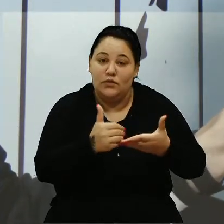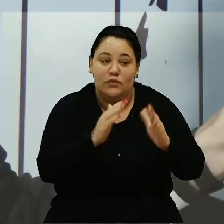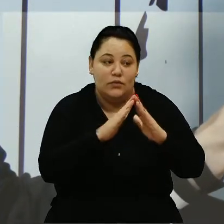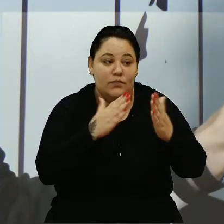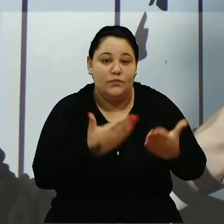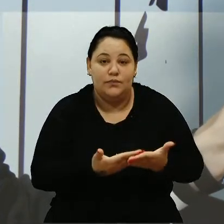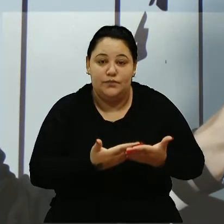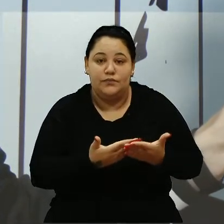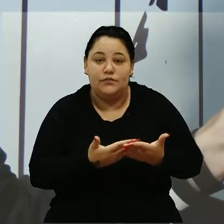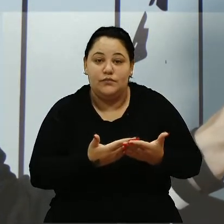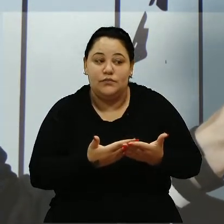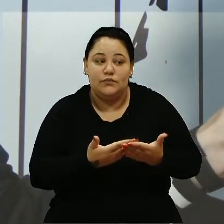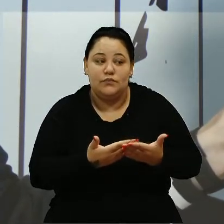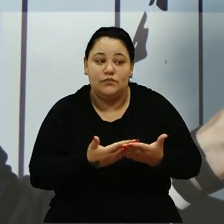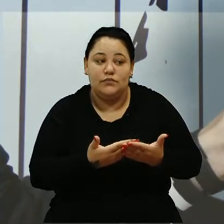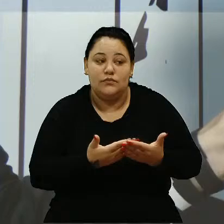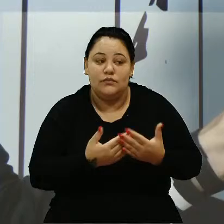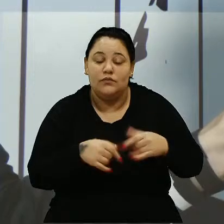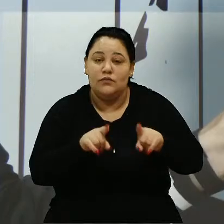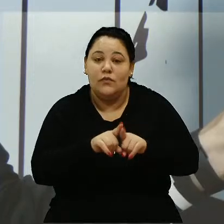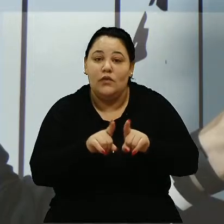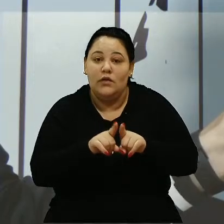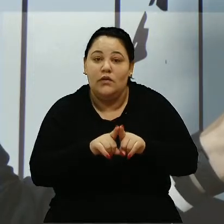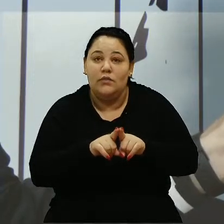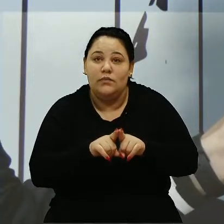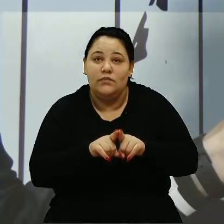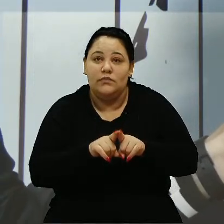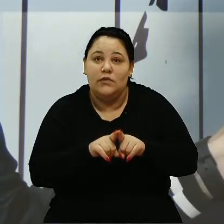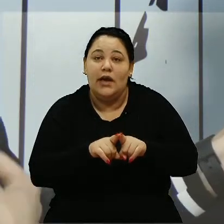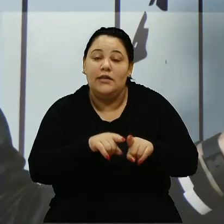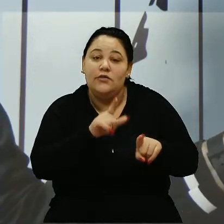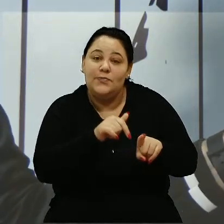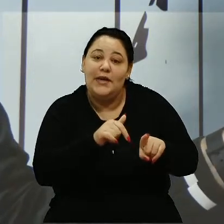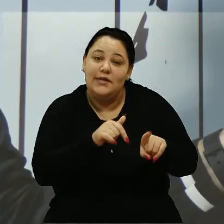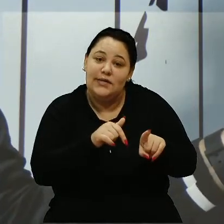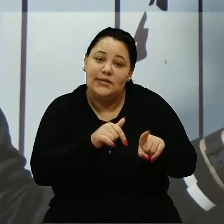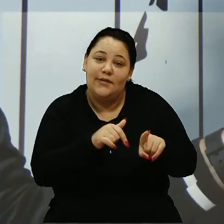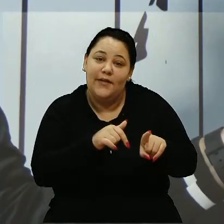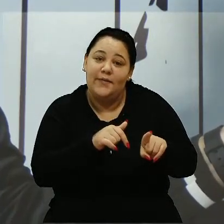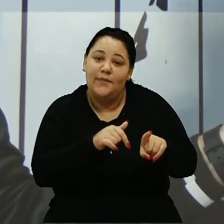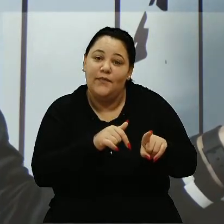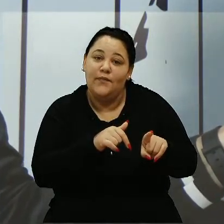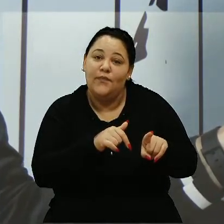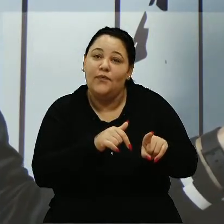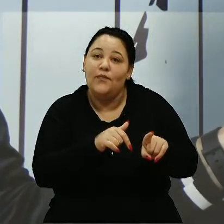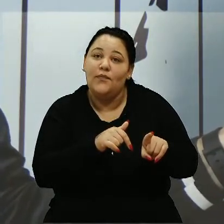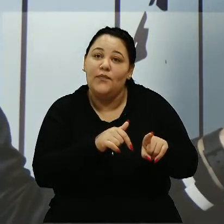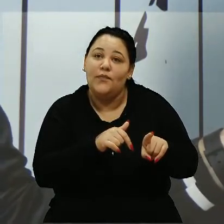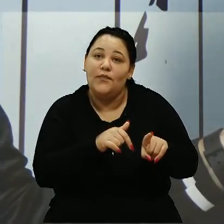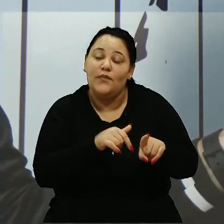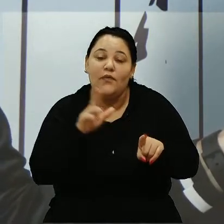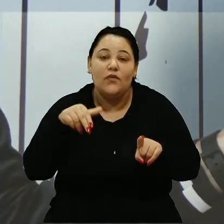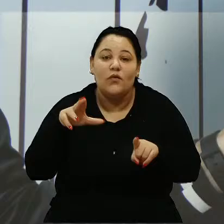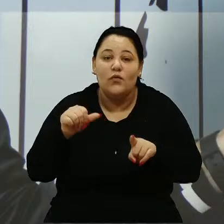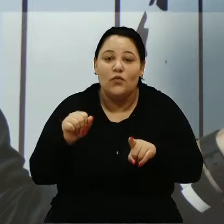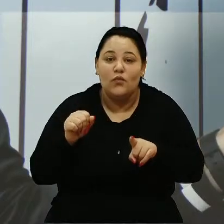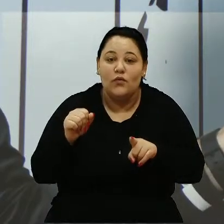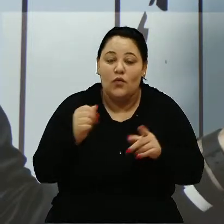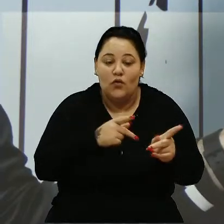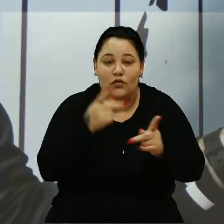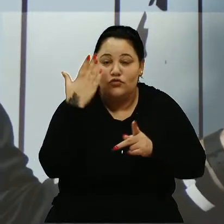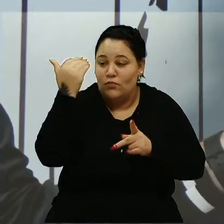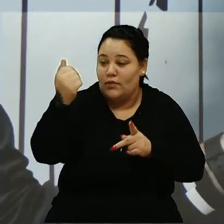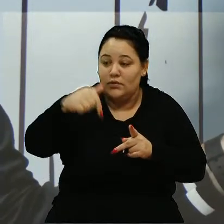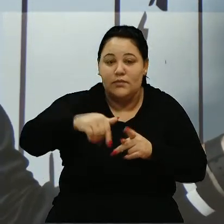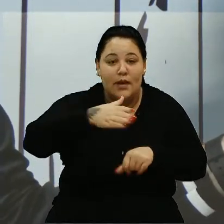pelo Poder Judiciário para participar dessas discussões. Então, é uma das coisas que nós trazemos aqui e conclamamos para que sejamos convidados para participar.